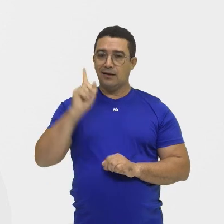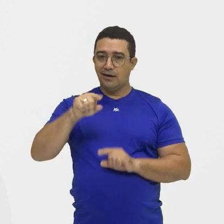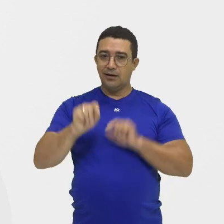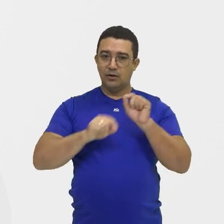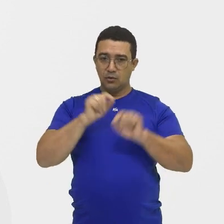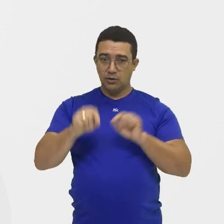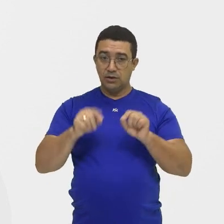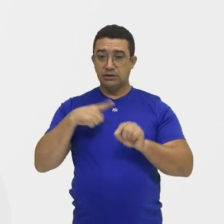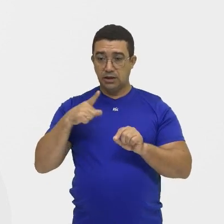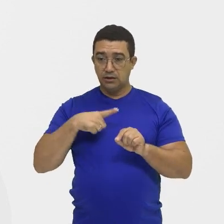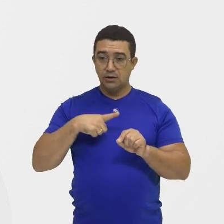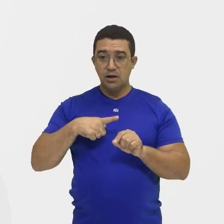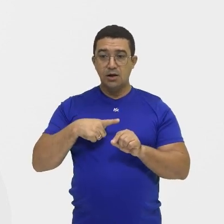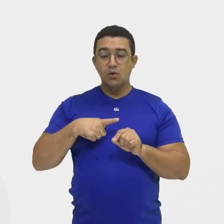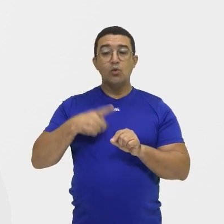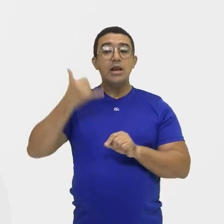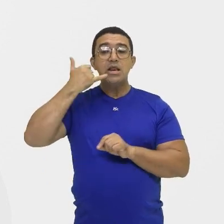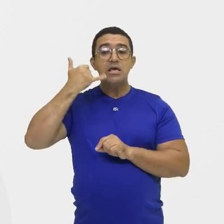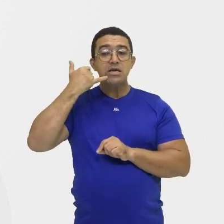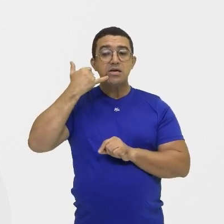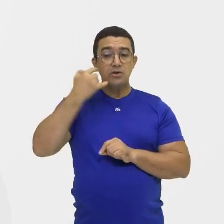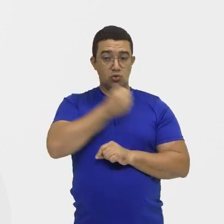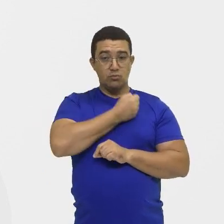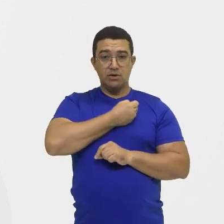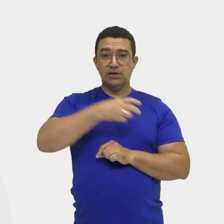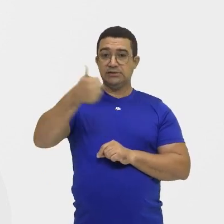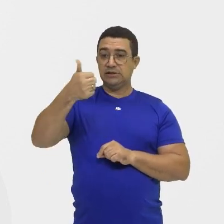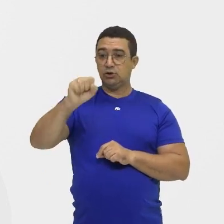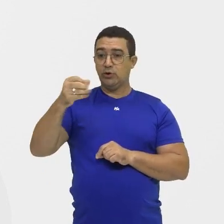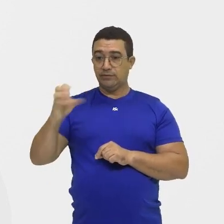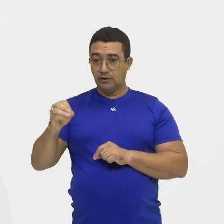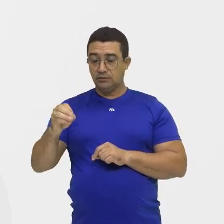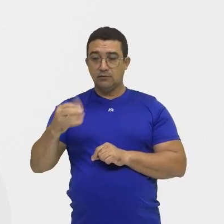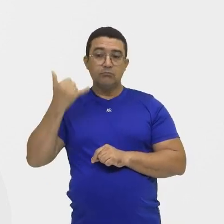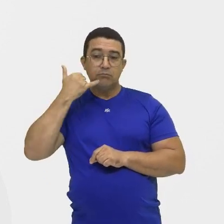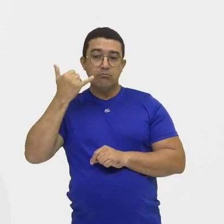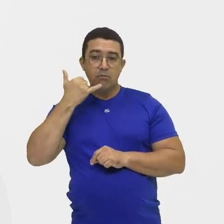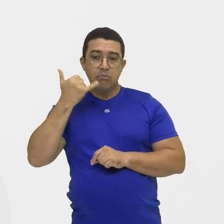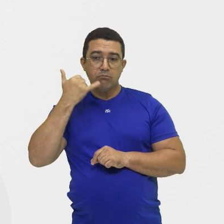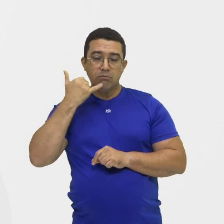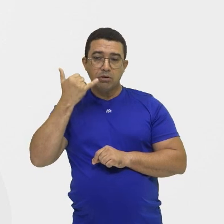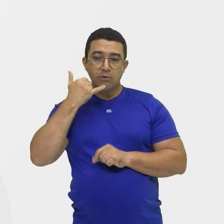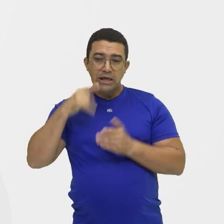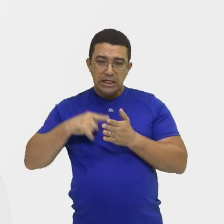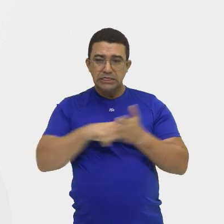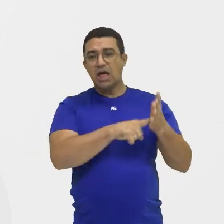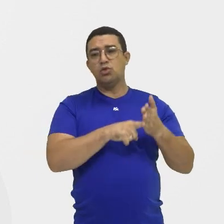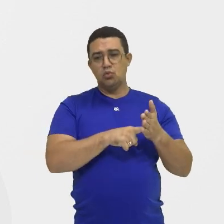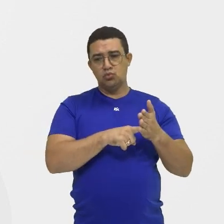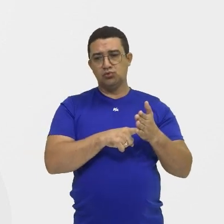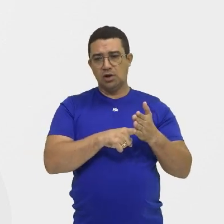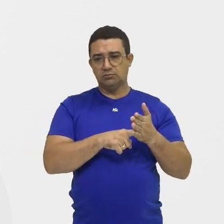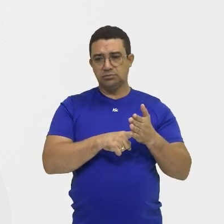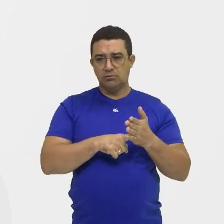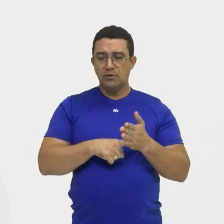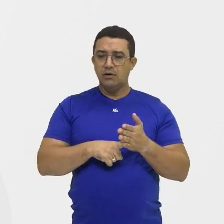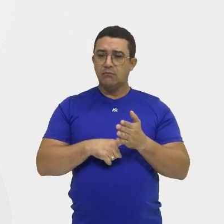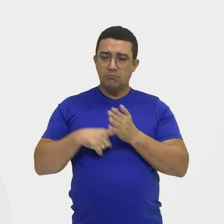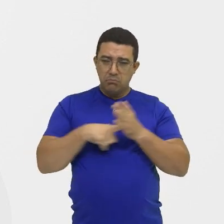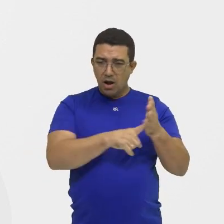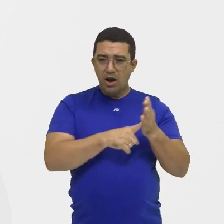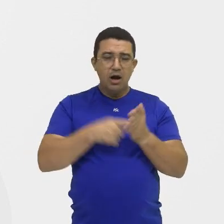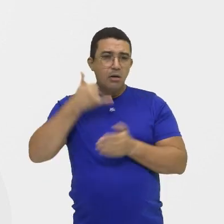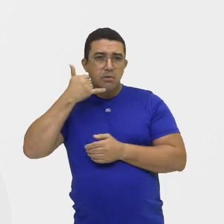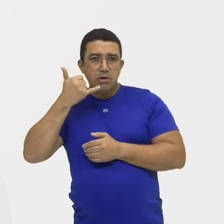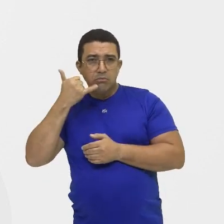um Ligue 180 para você denunciar a violência contra a mulher. Então, essa central de atendimento à mulher é um serviço criado para